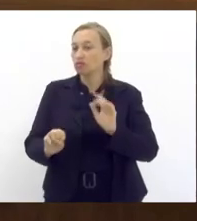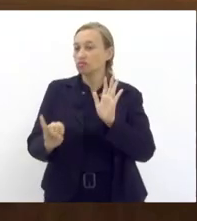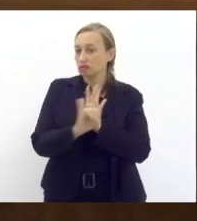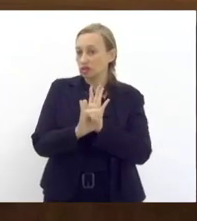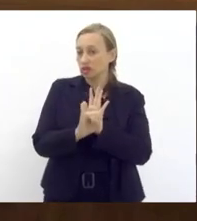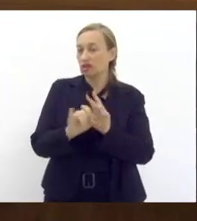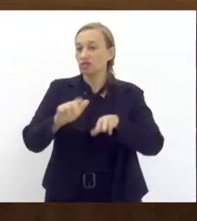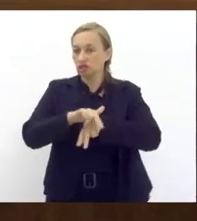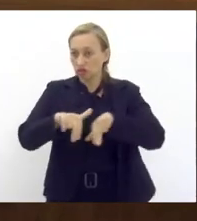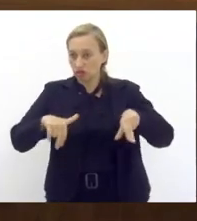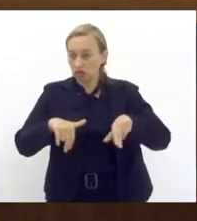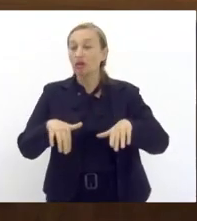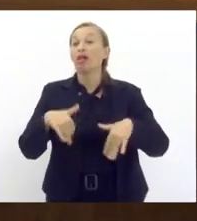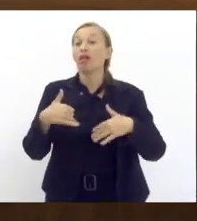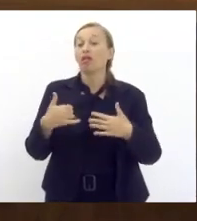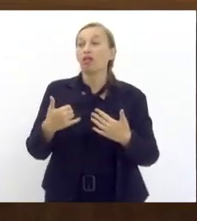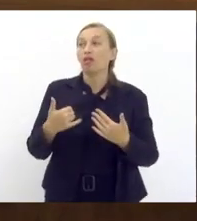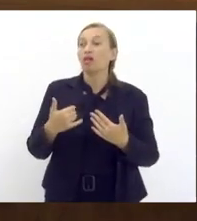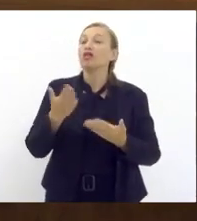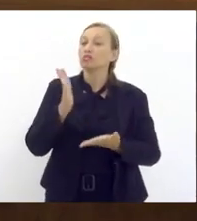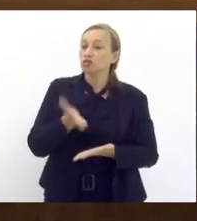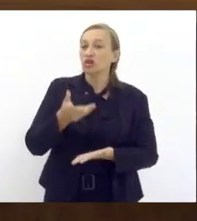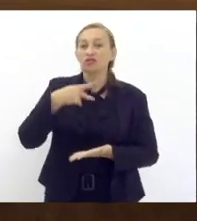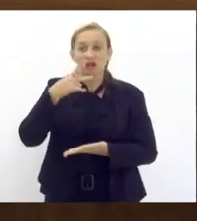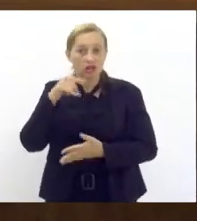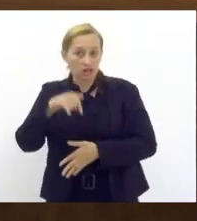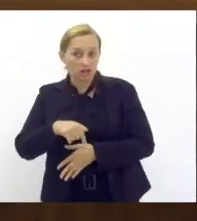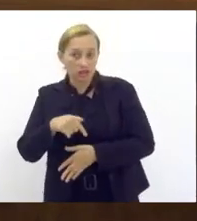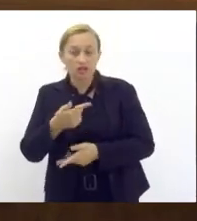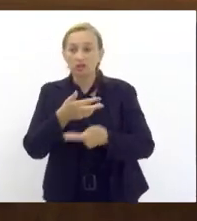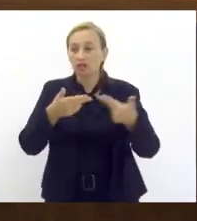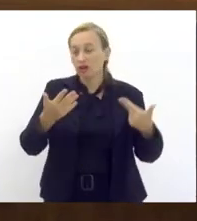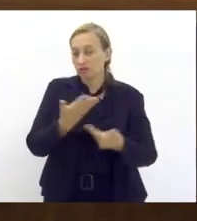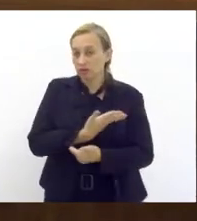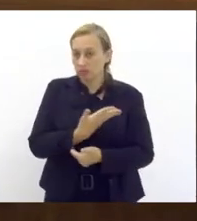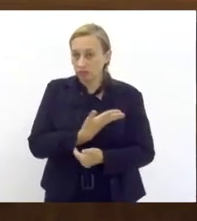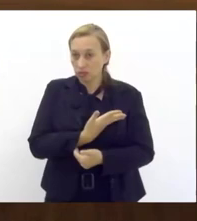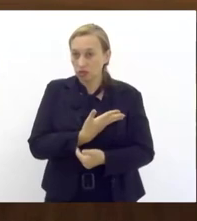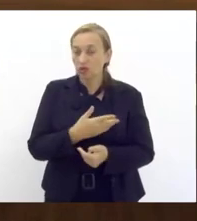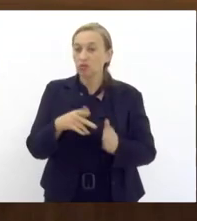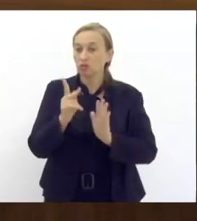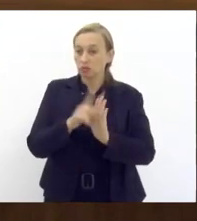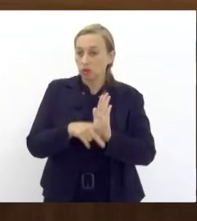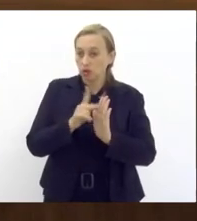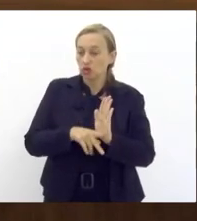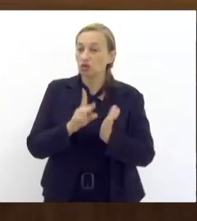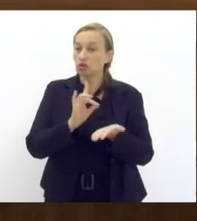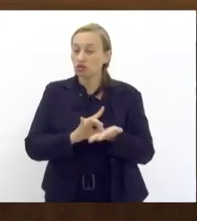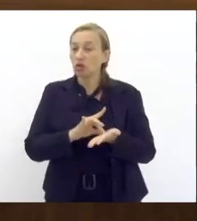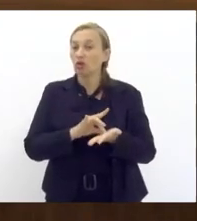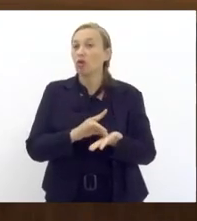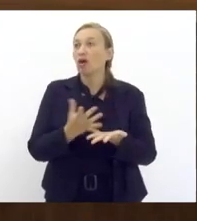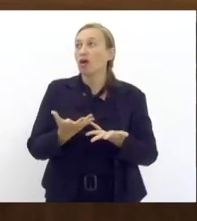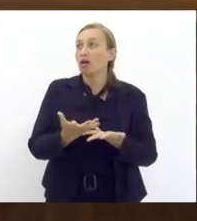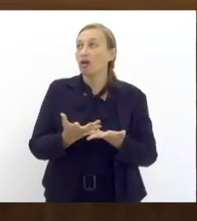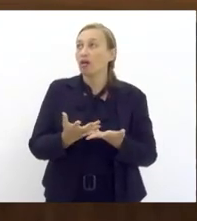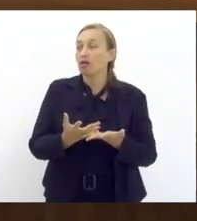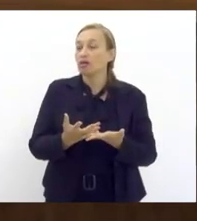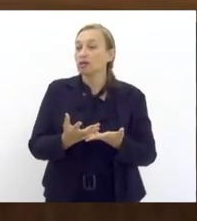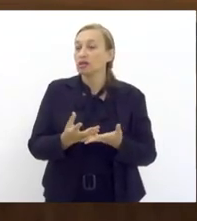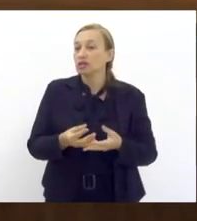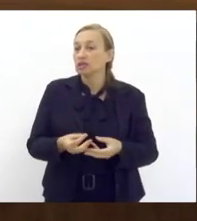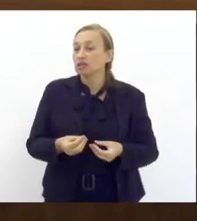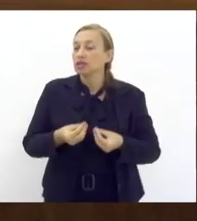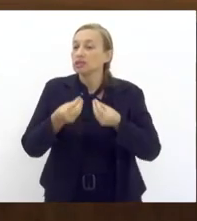identificações de gênero. E, como já citado aqui por vários colegas, o projeto original ele garante, não é,